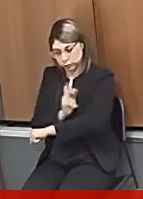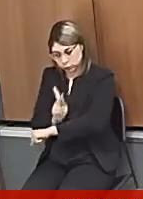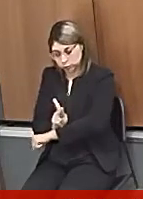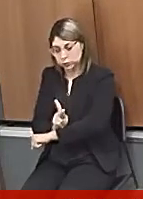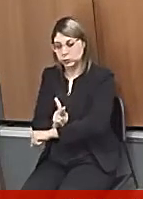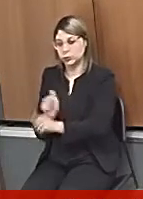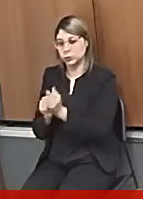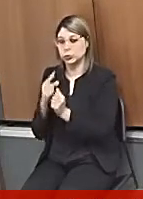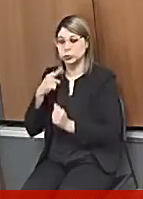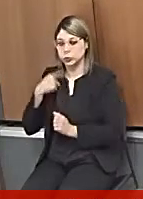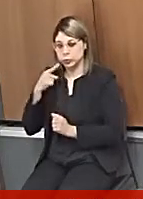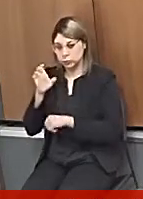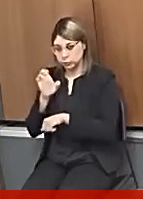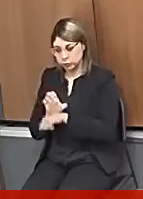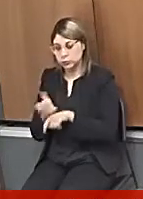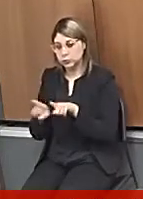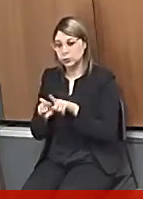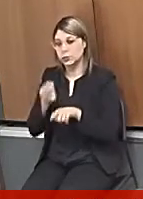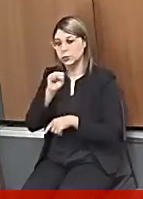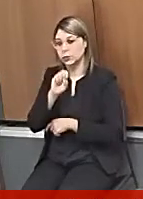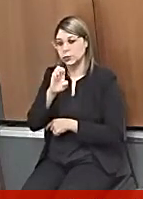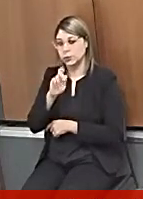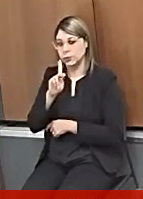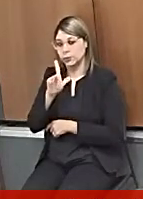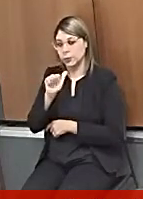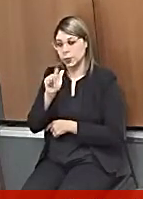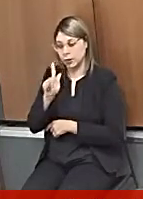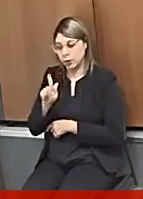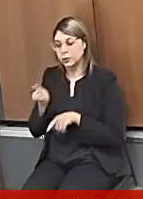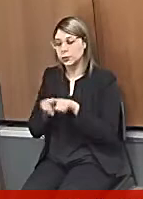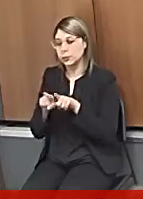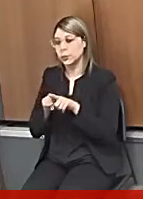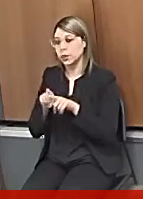advogado do estado a seplag à educação